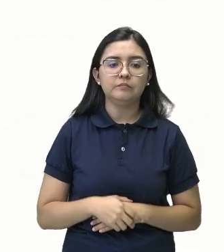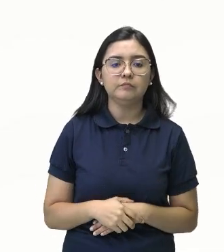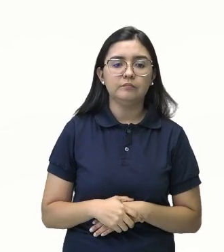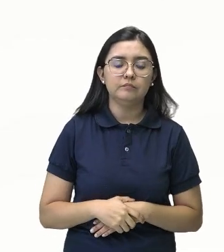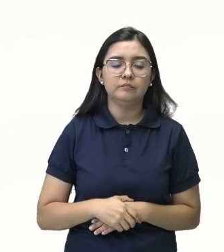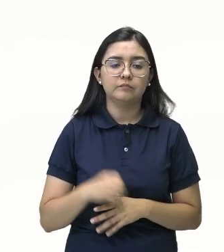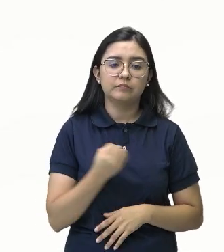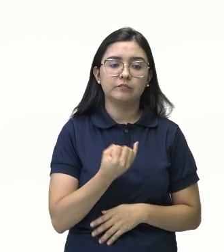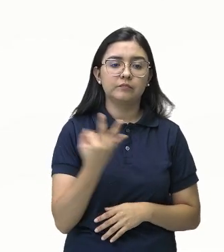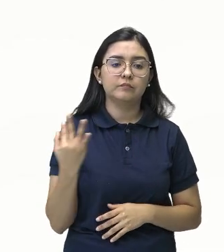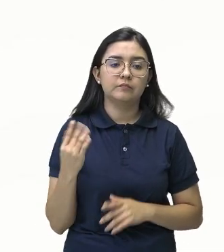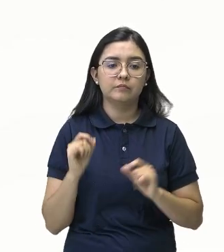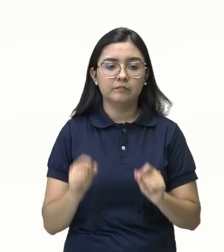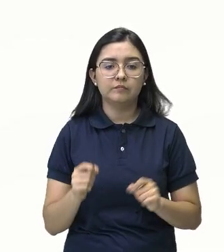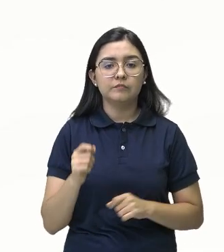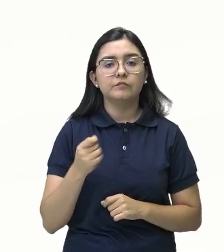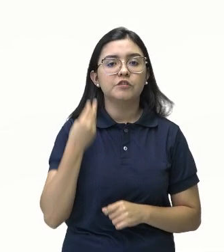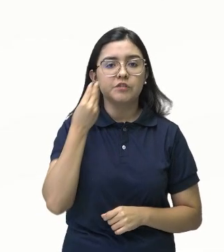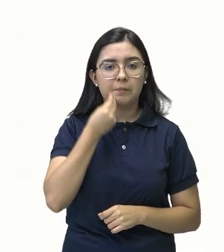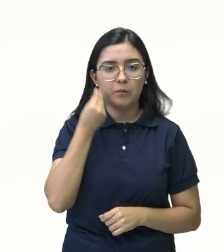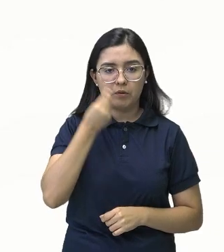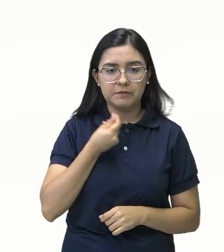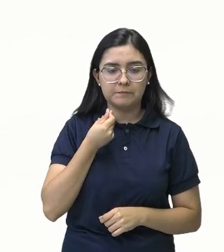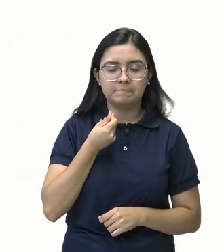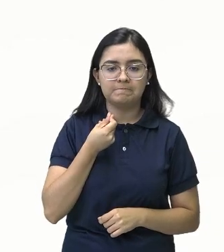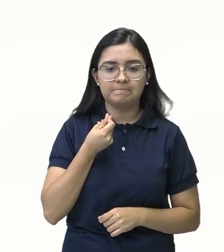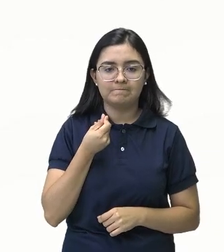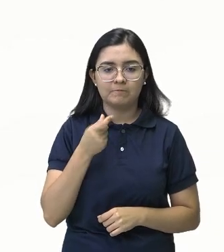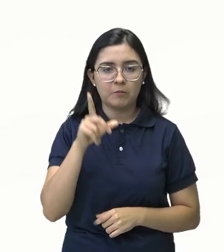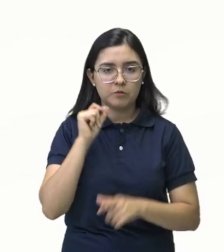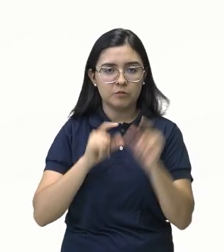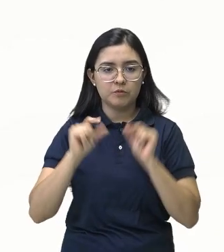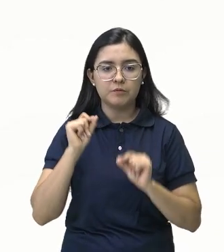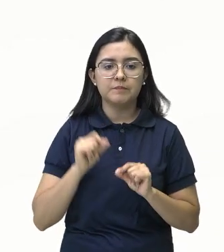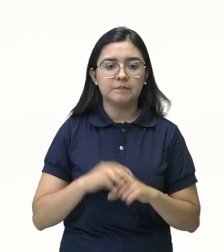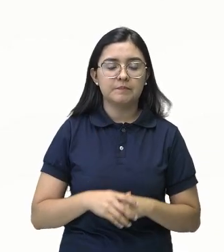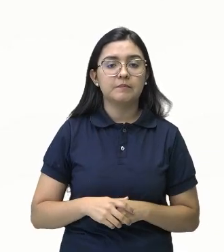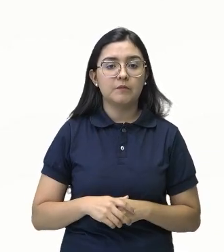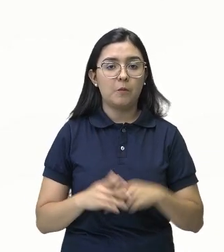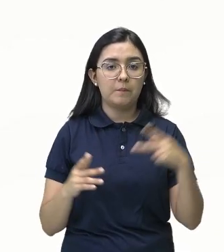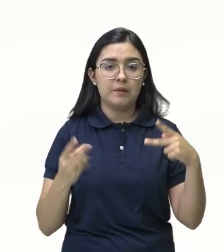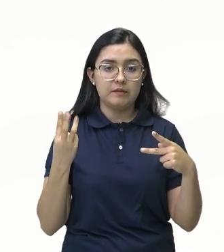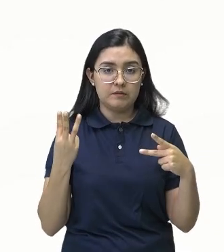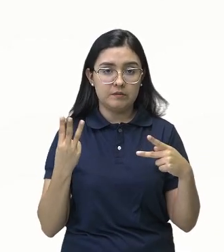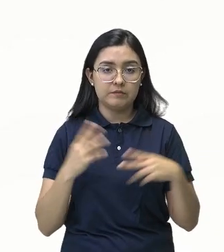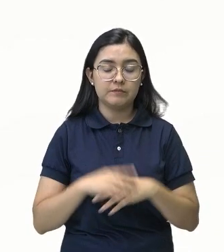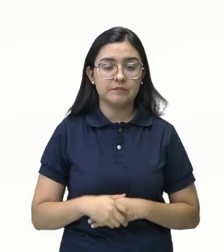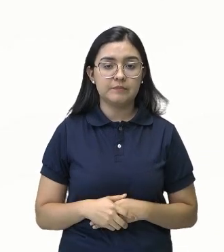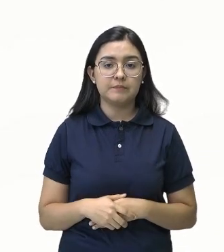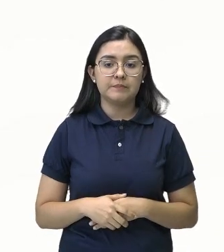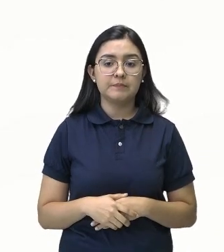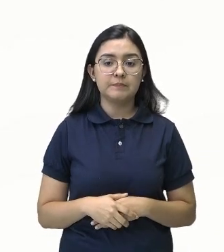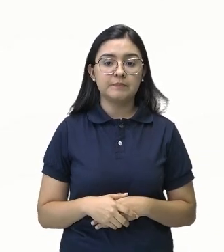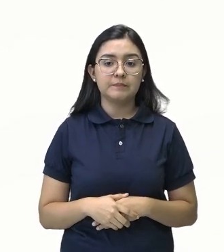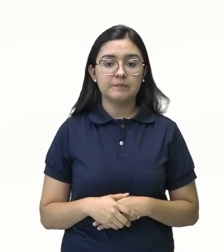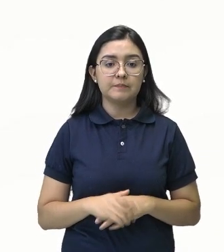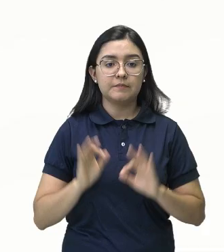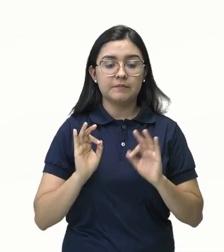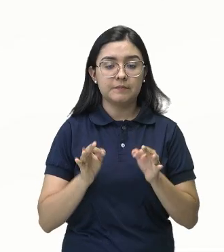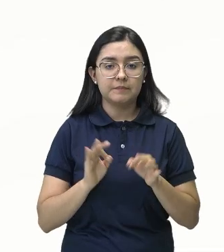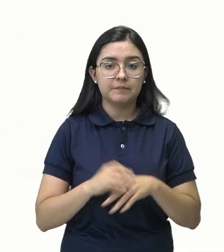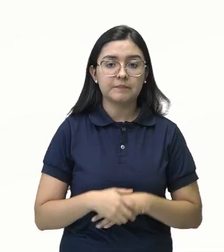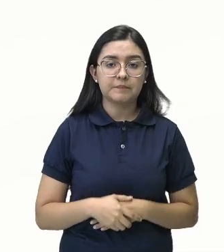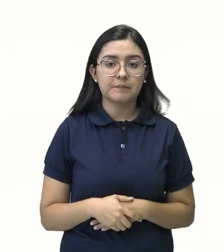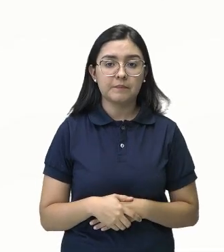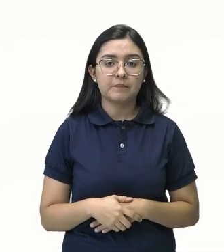nossa quantidade de sabores. Então, aqui vai ser 3. Tá bom?